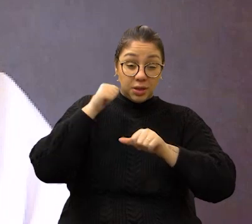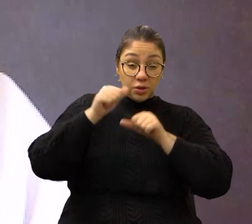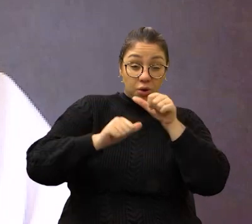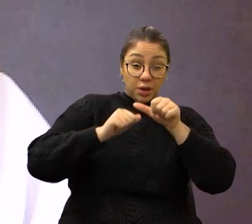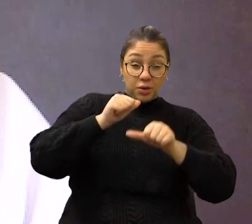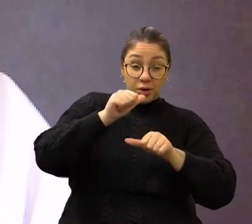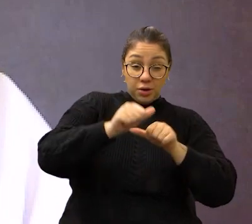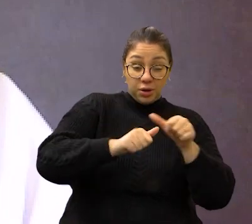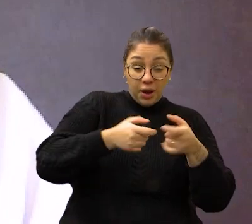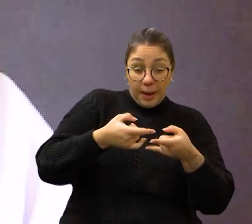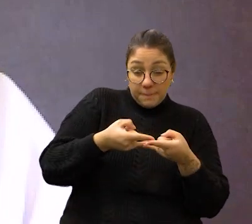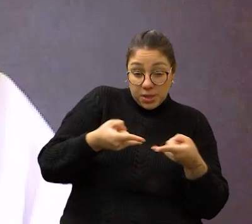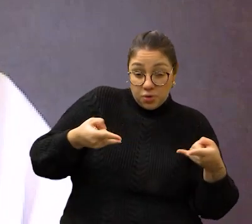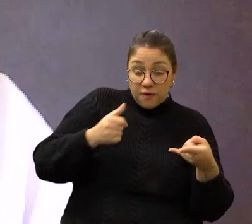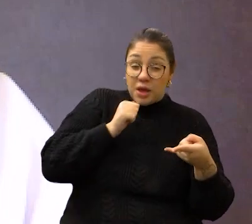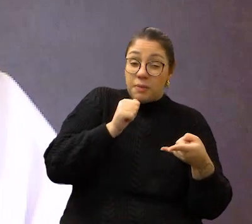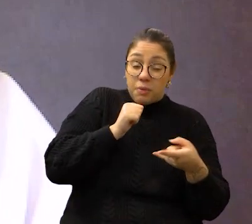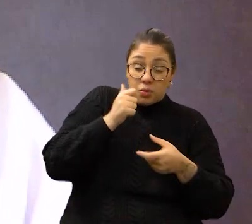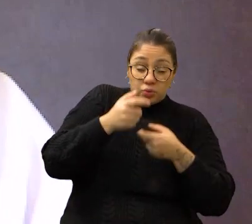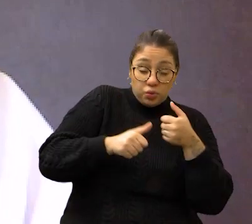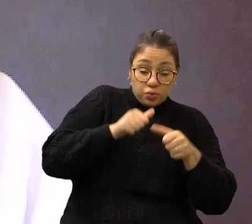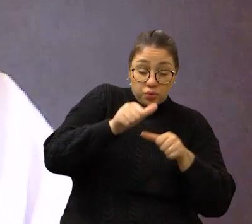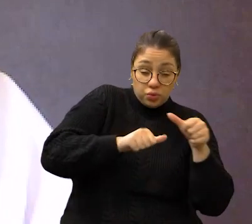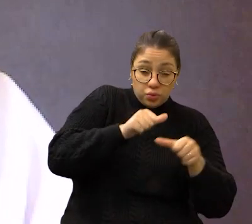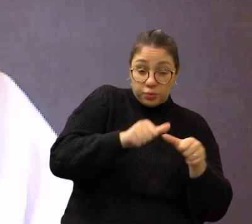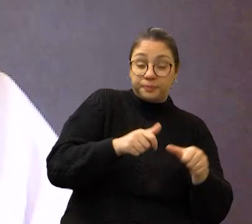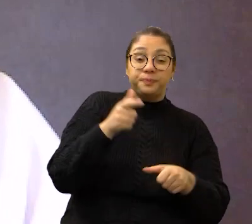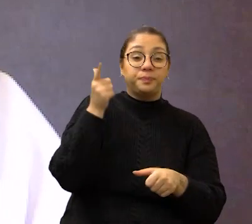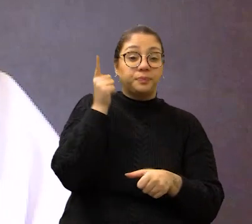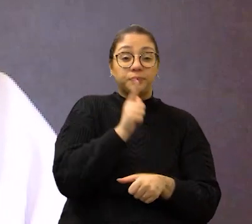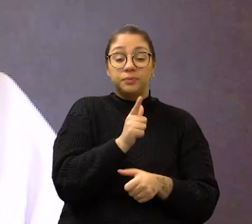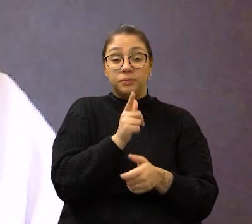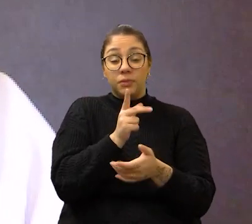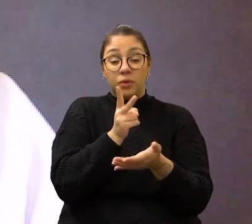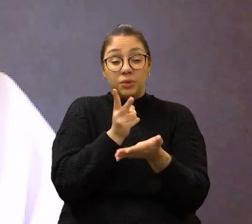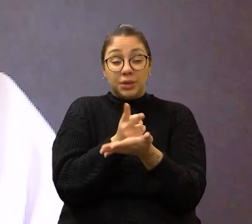vezes o absorvente para ficar